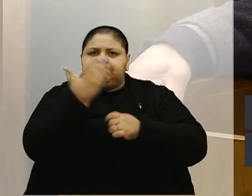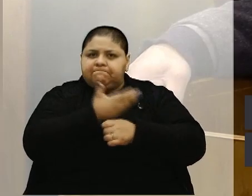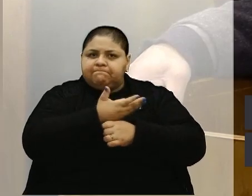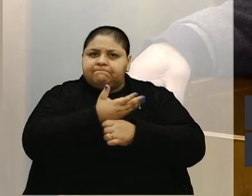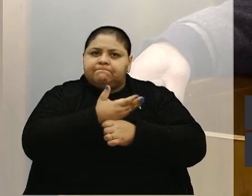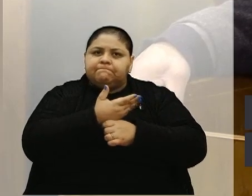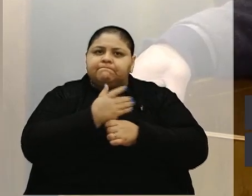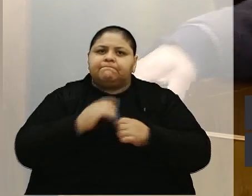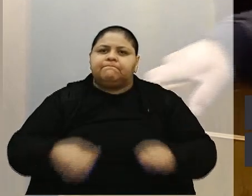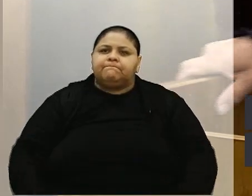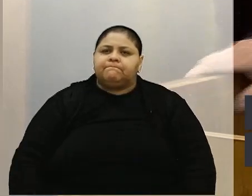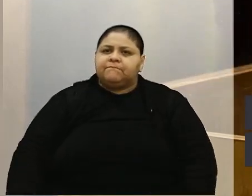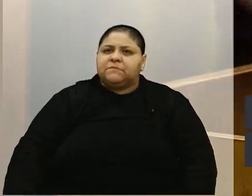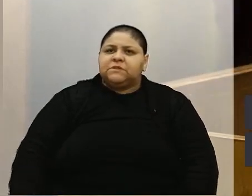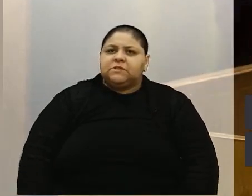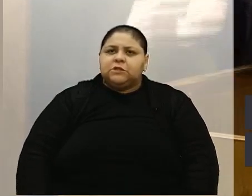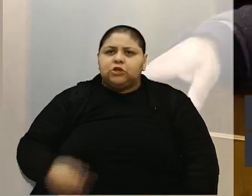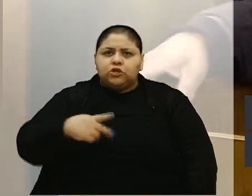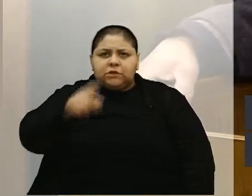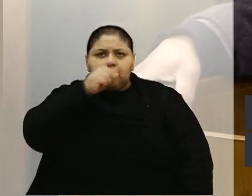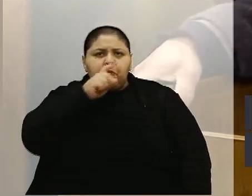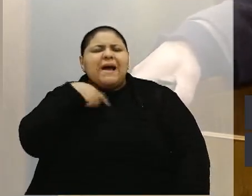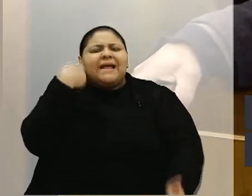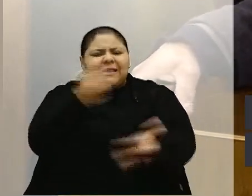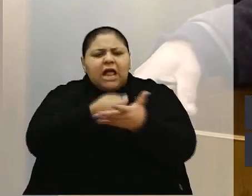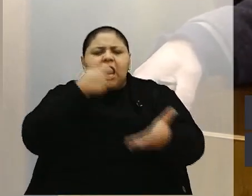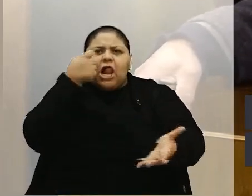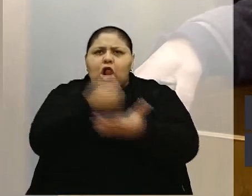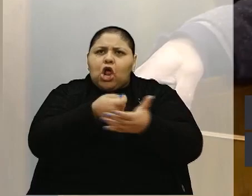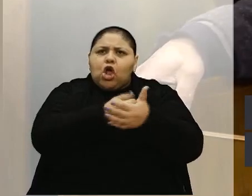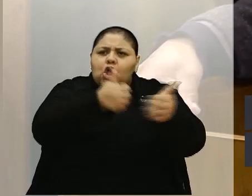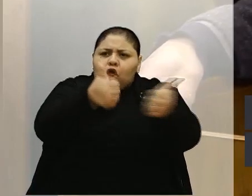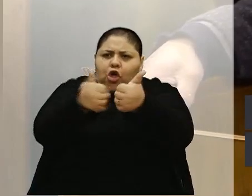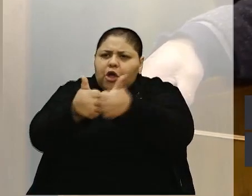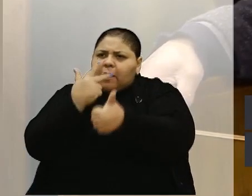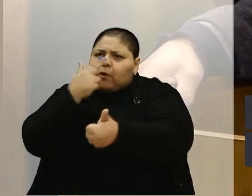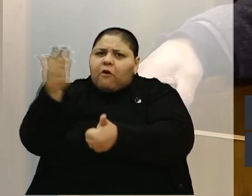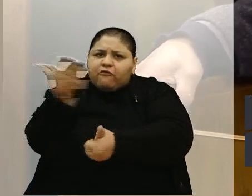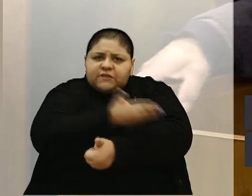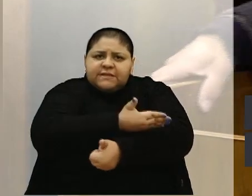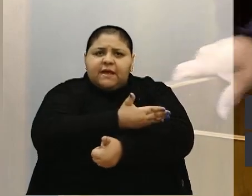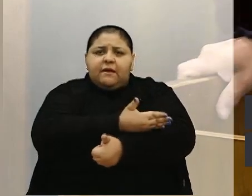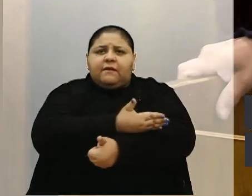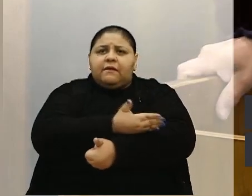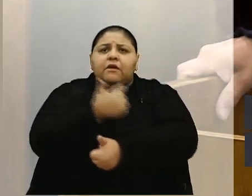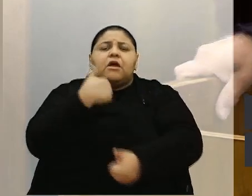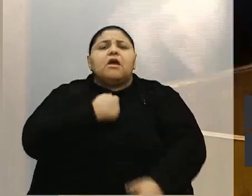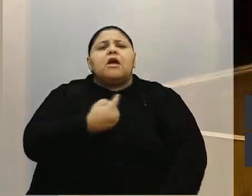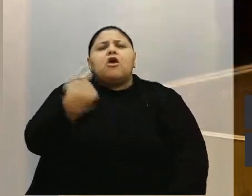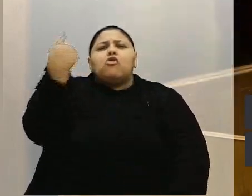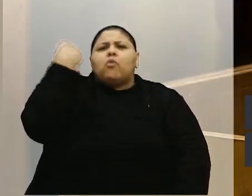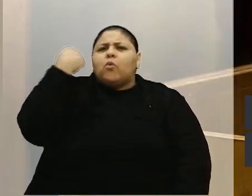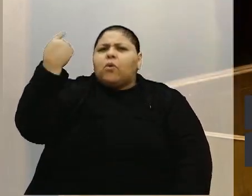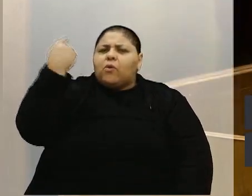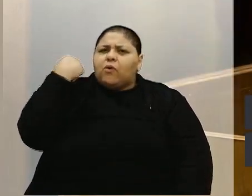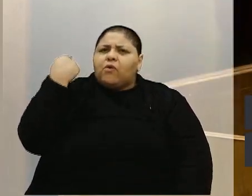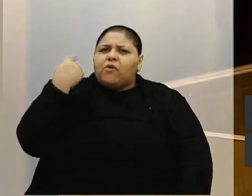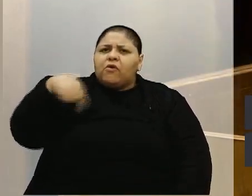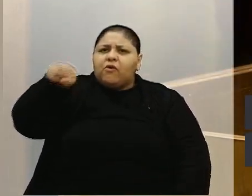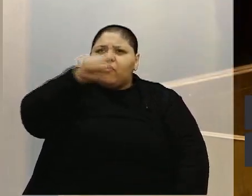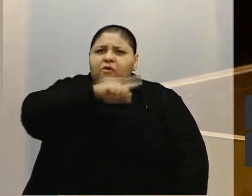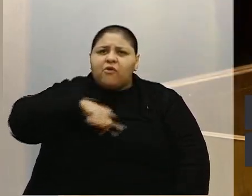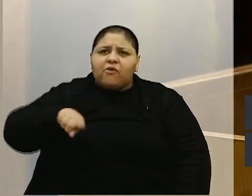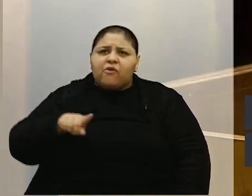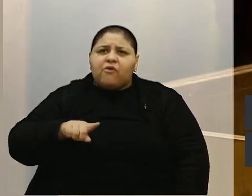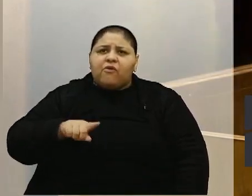O teu pai ia à luta, como você vai. Eu sou do tempo, meus amigos, que nós botamos um